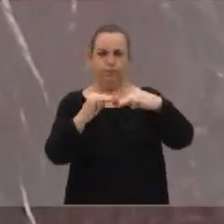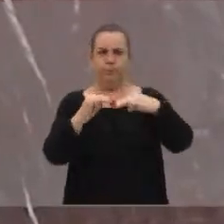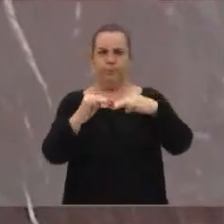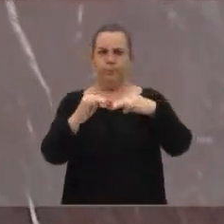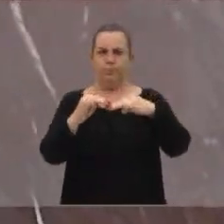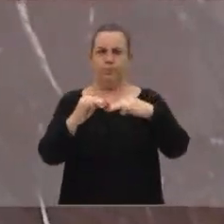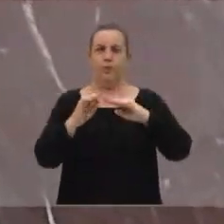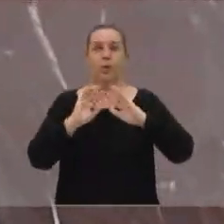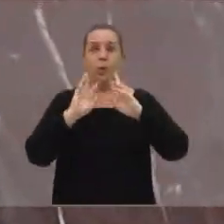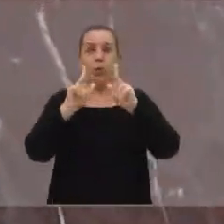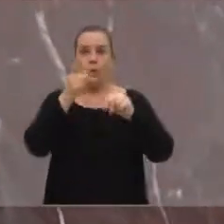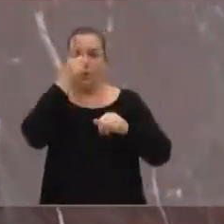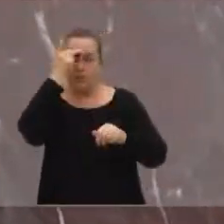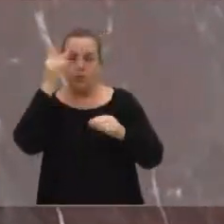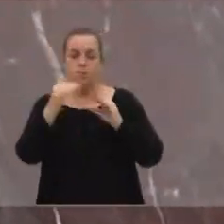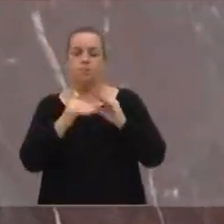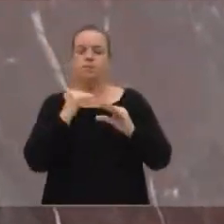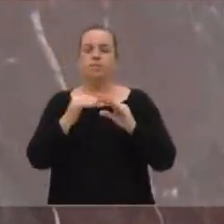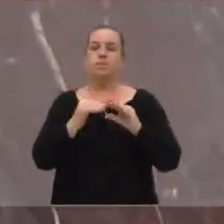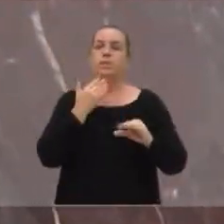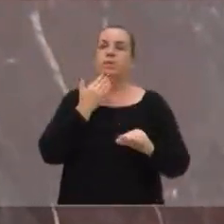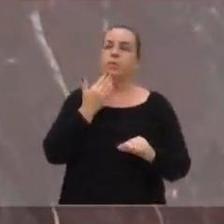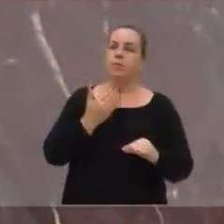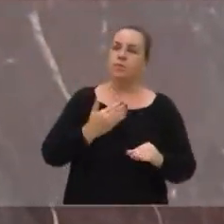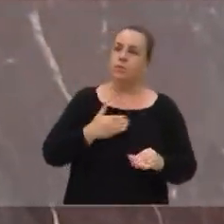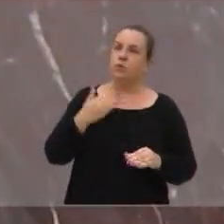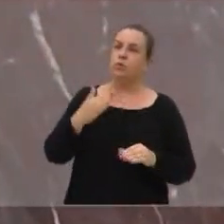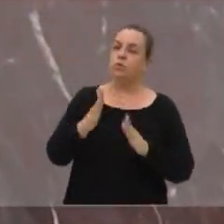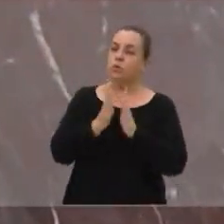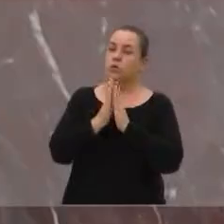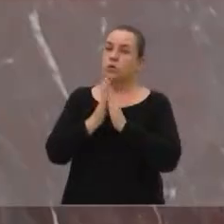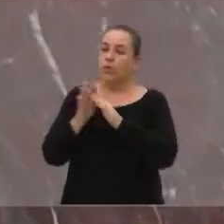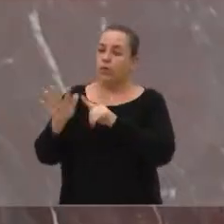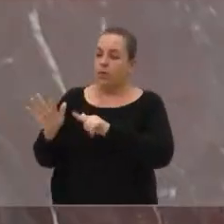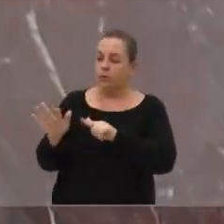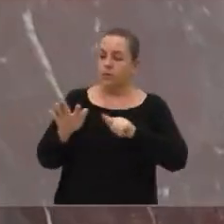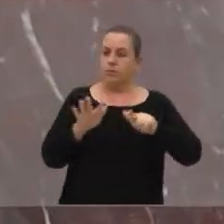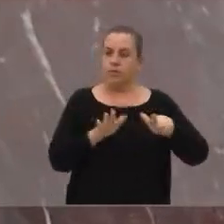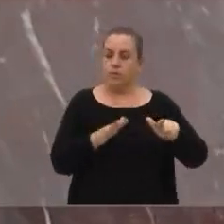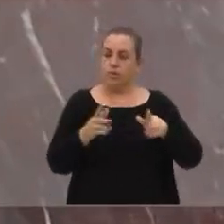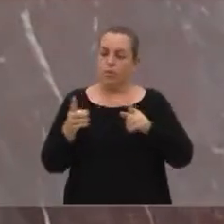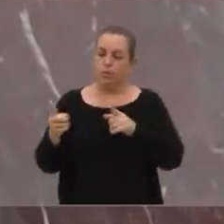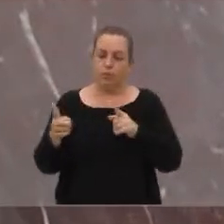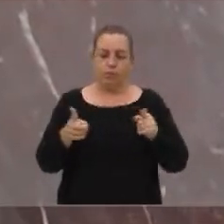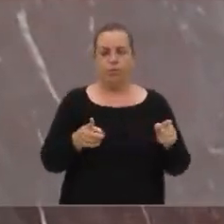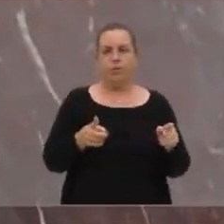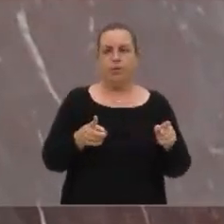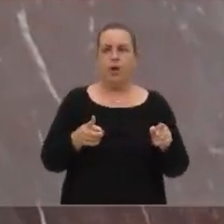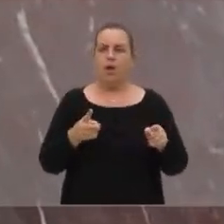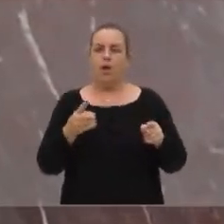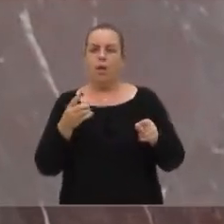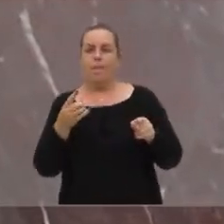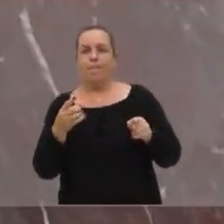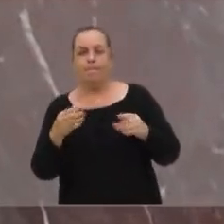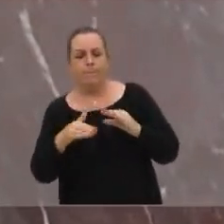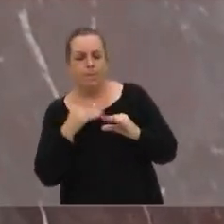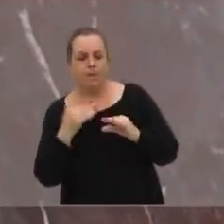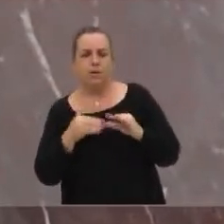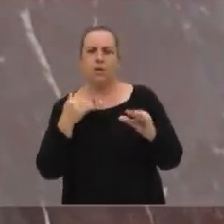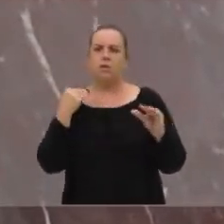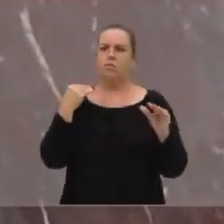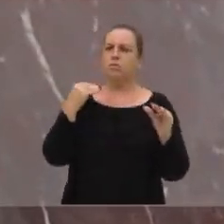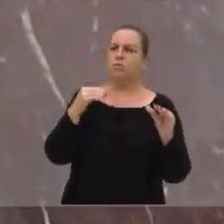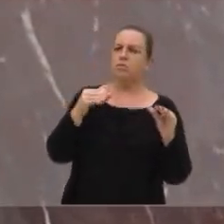colocar todos os que mandaram seus pedidos de oração durante a semana, telefonando, mandando seus e-mails,